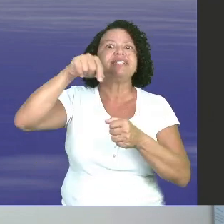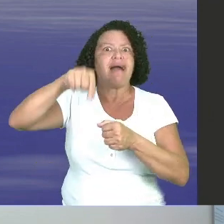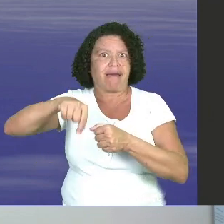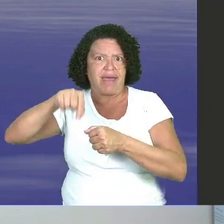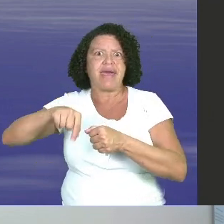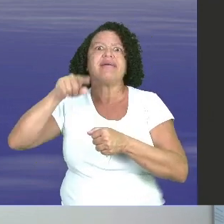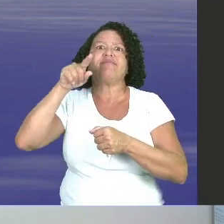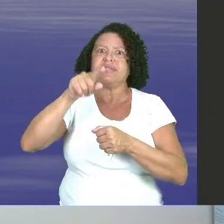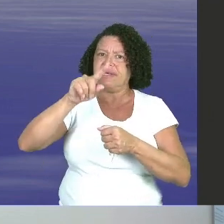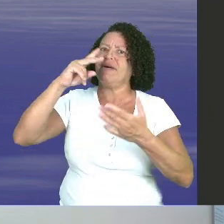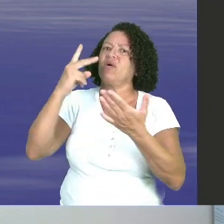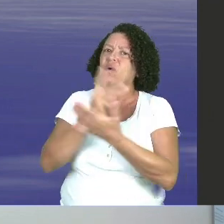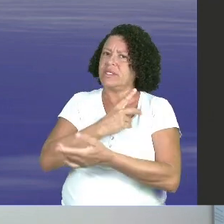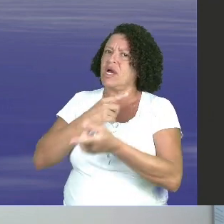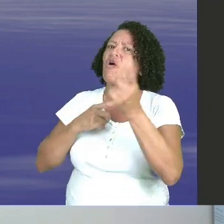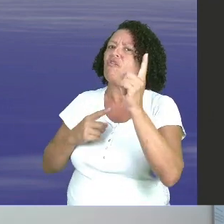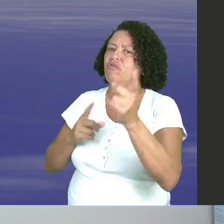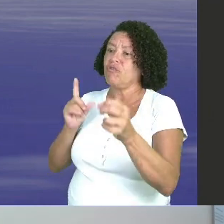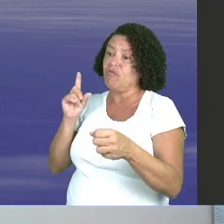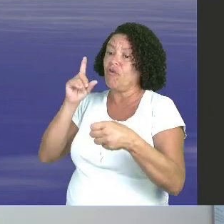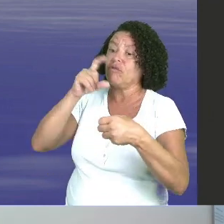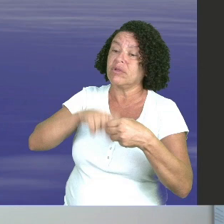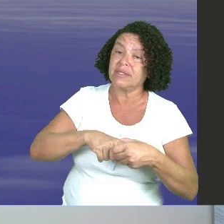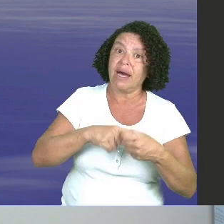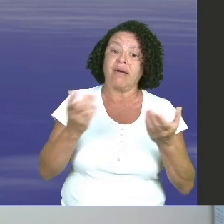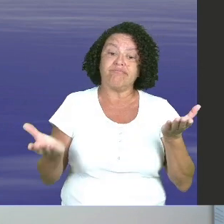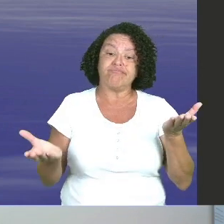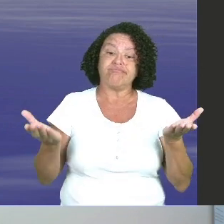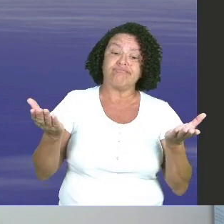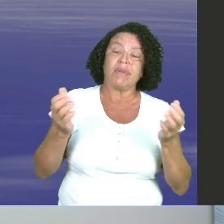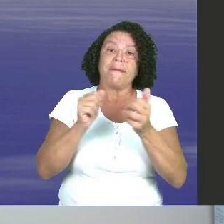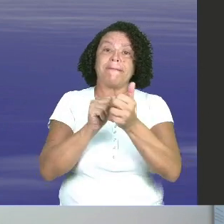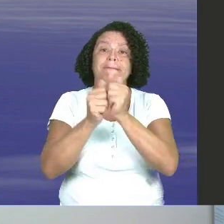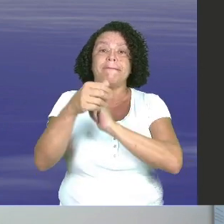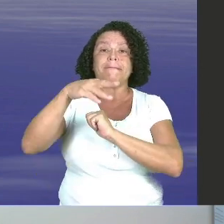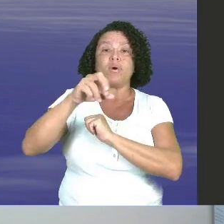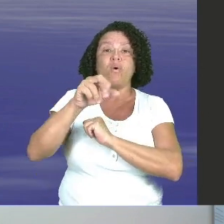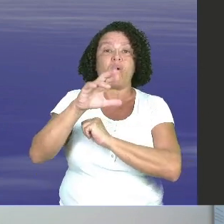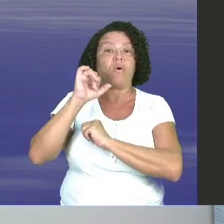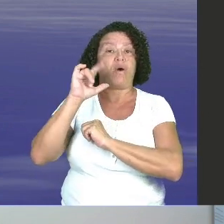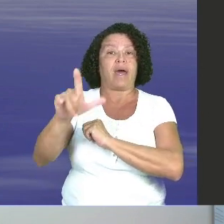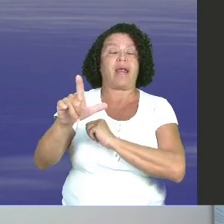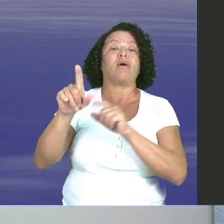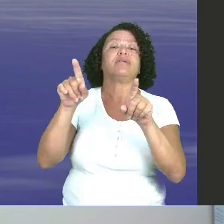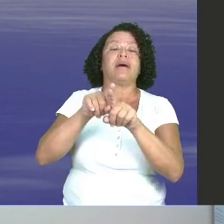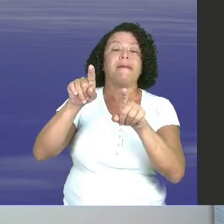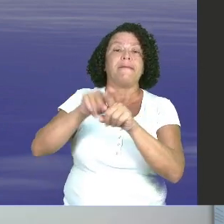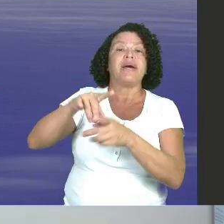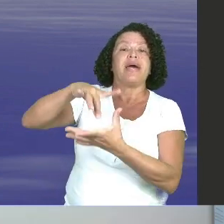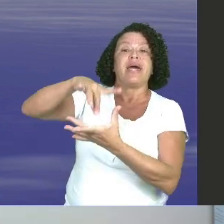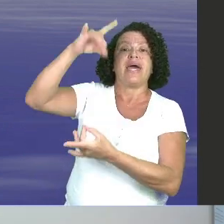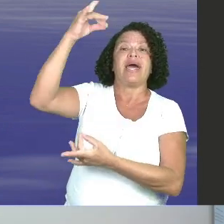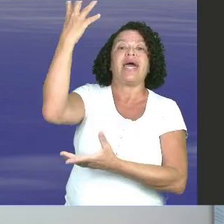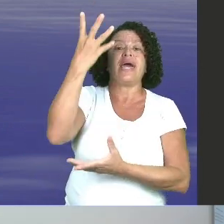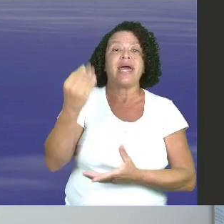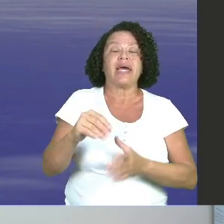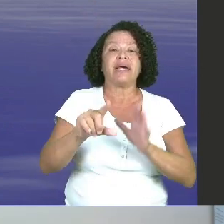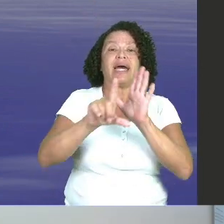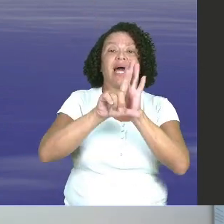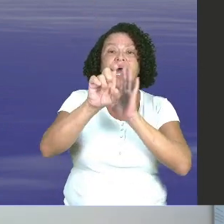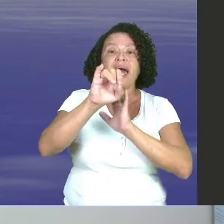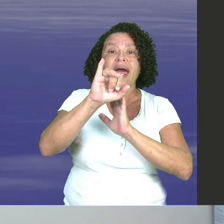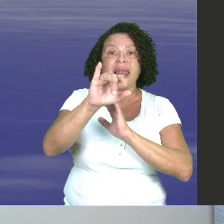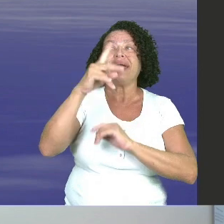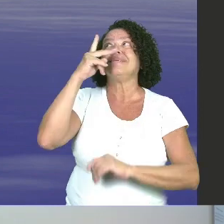de novo voltar a esse equilíbrio moral e espiritual conosco e com as leis